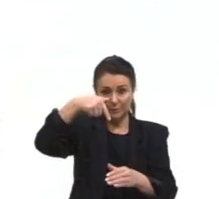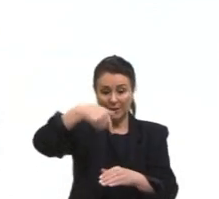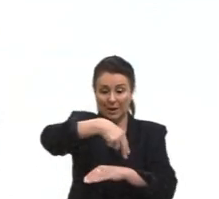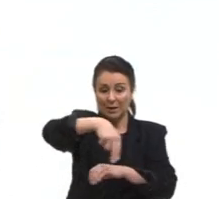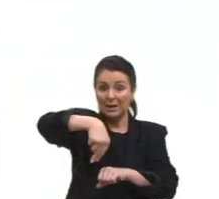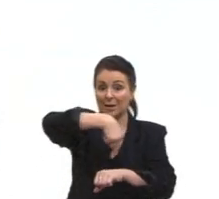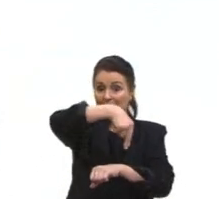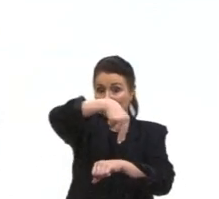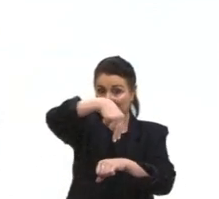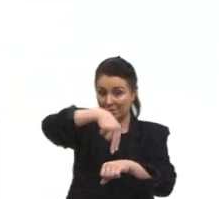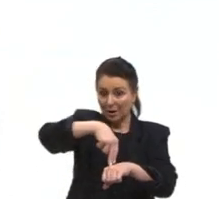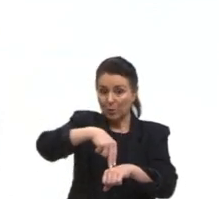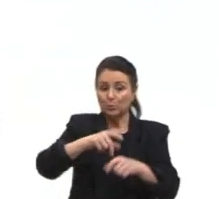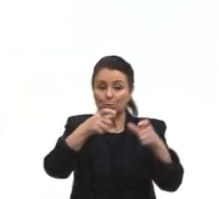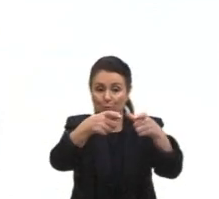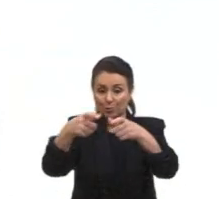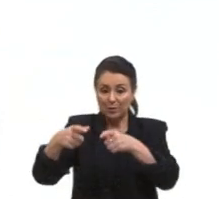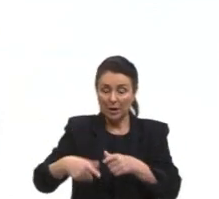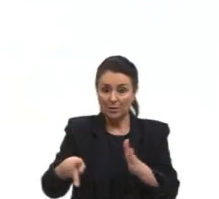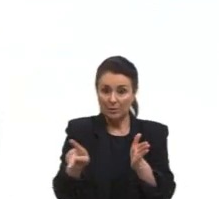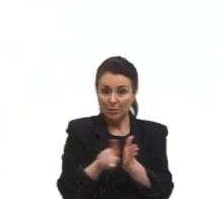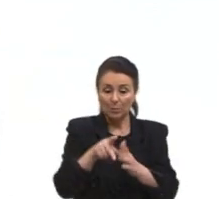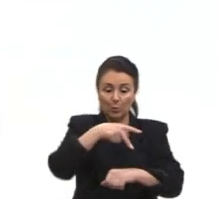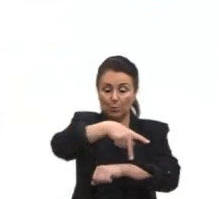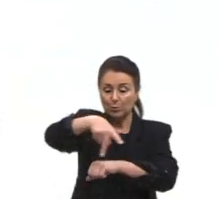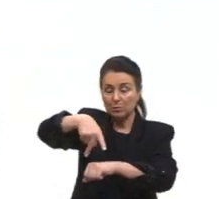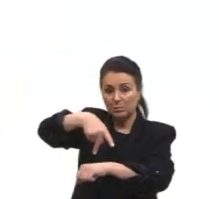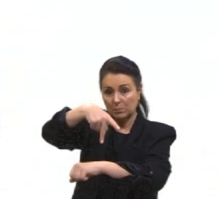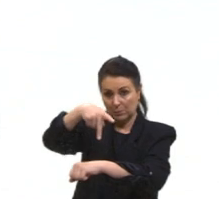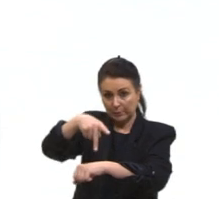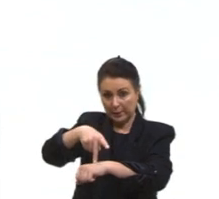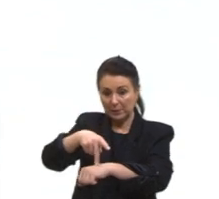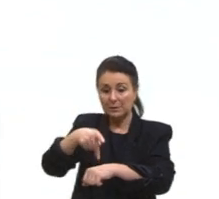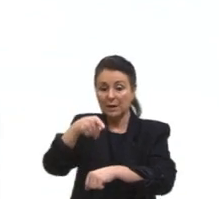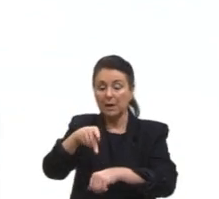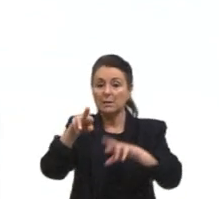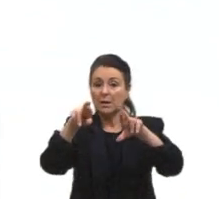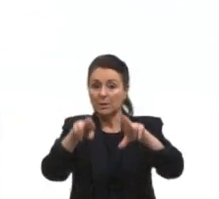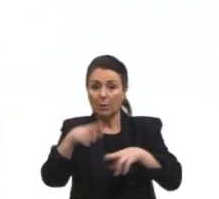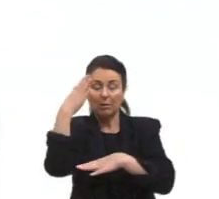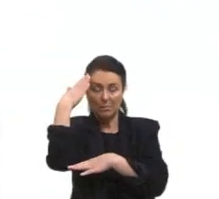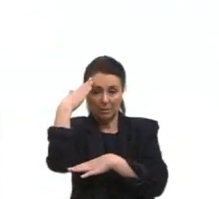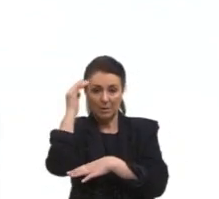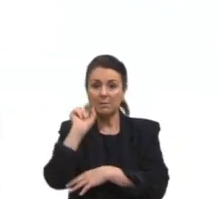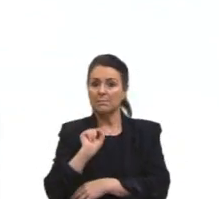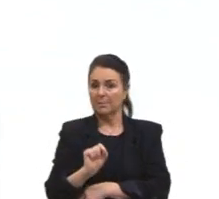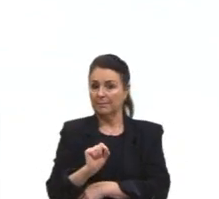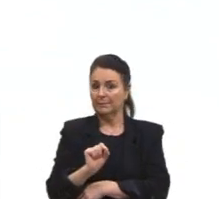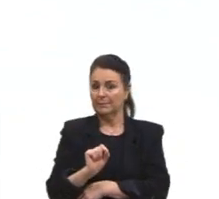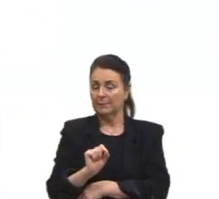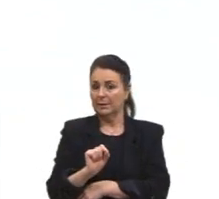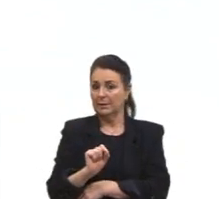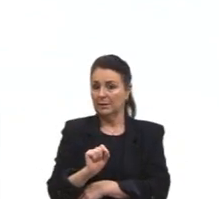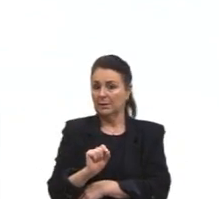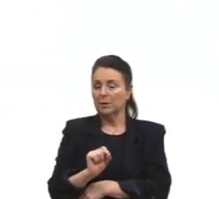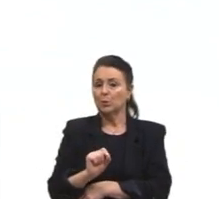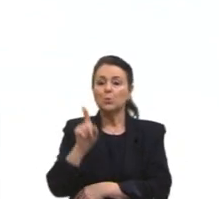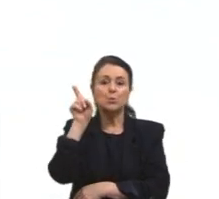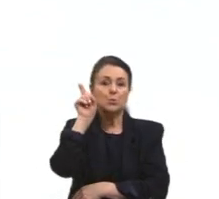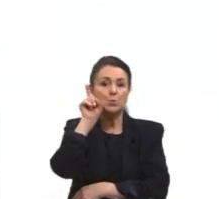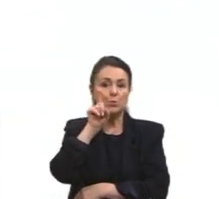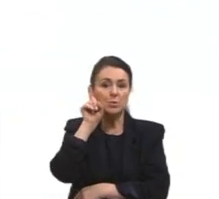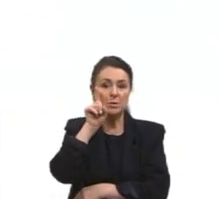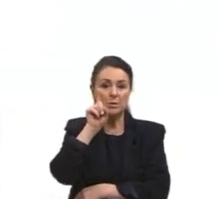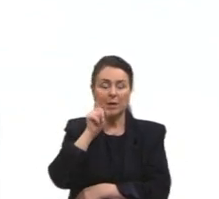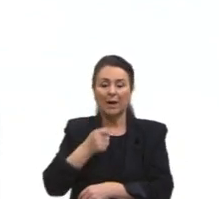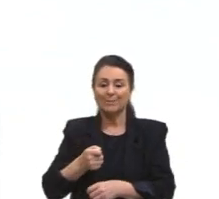petrolíferas né os países dessa região entendem né que que os Estados Unidos tá